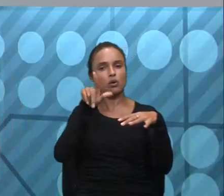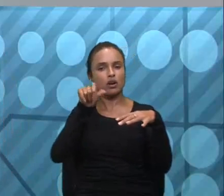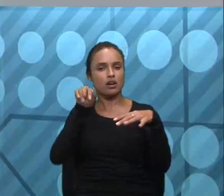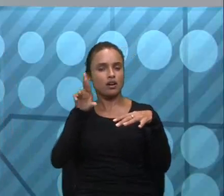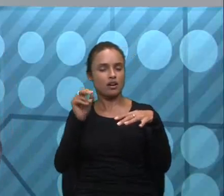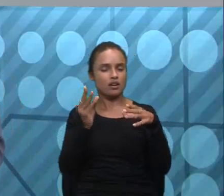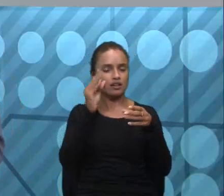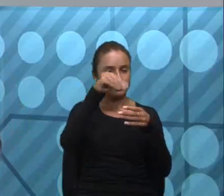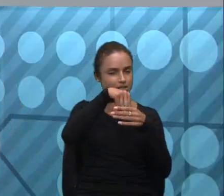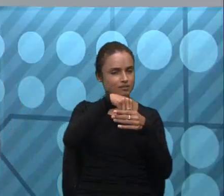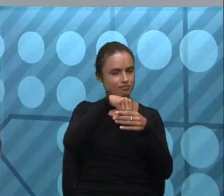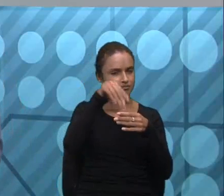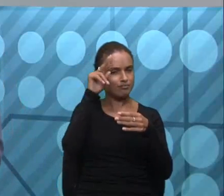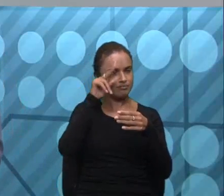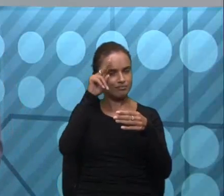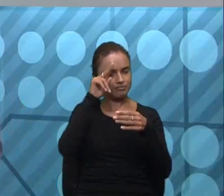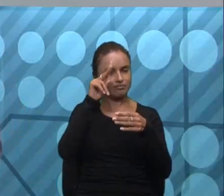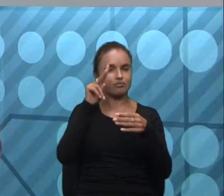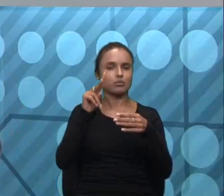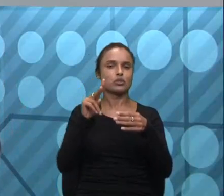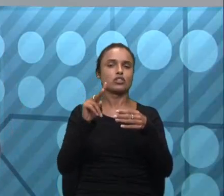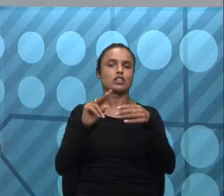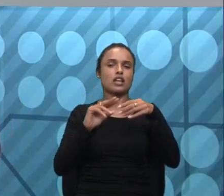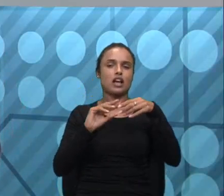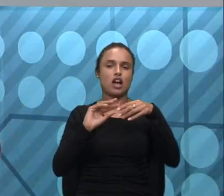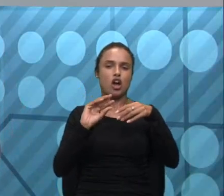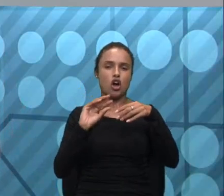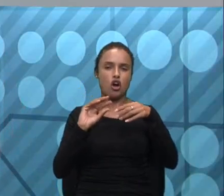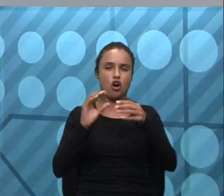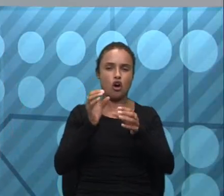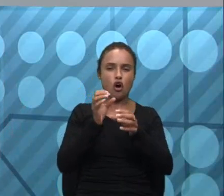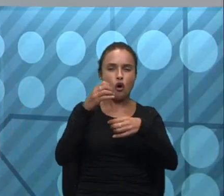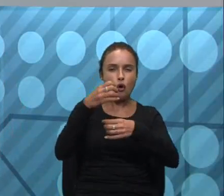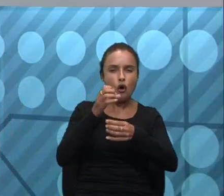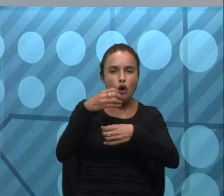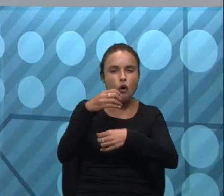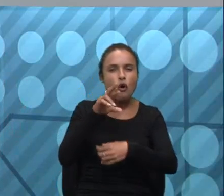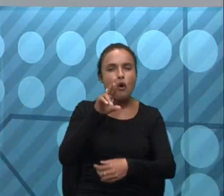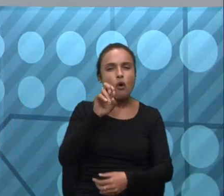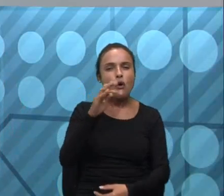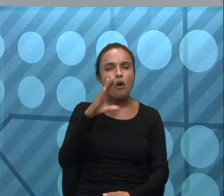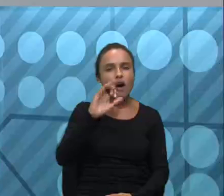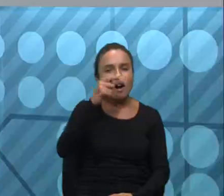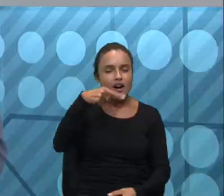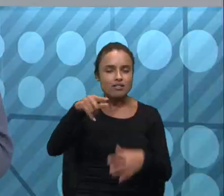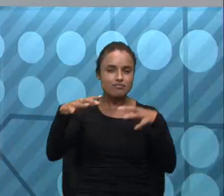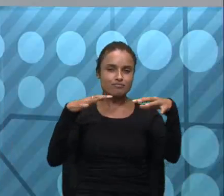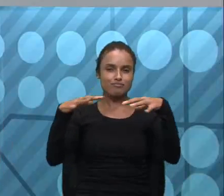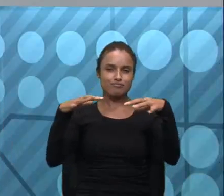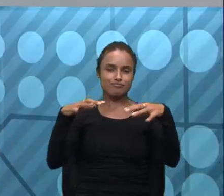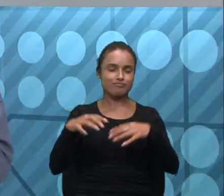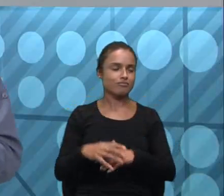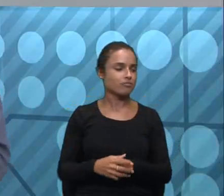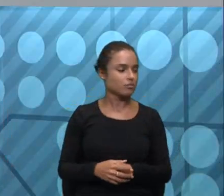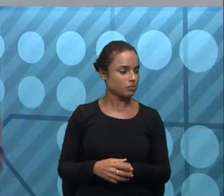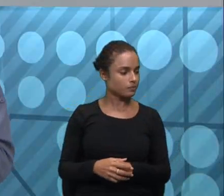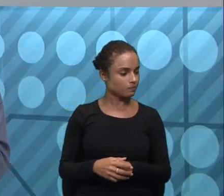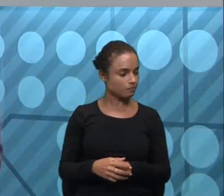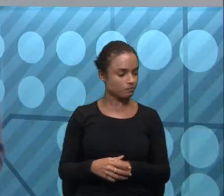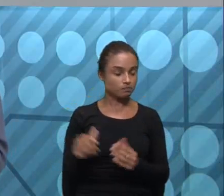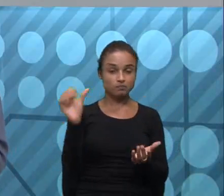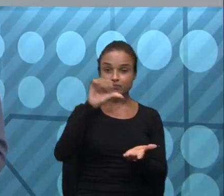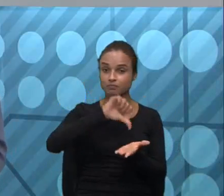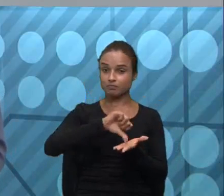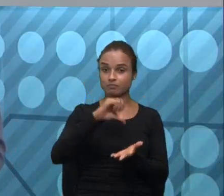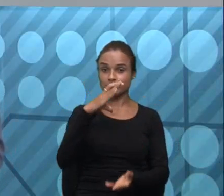rotação, tá? Bom, vamos seguir. Quem mais a gente tem? Polo de Campo Largo. Um abraço